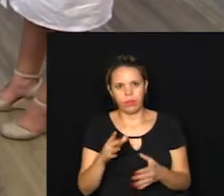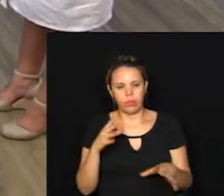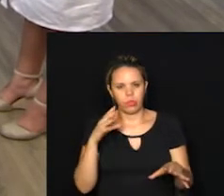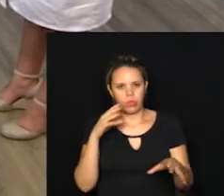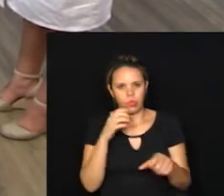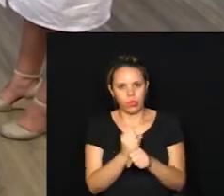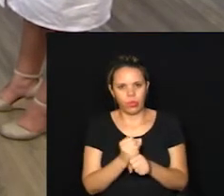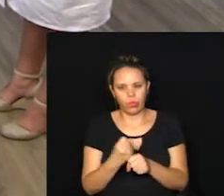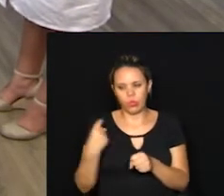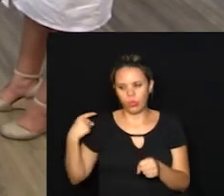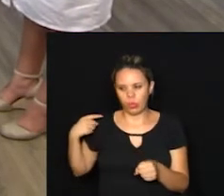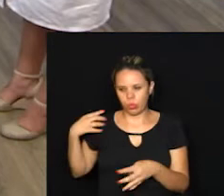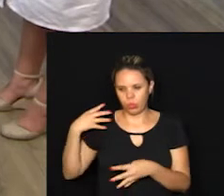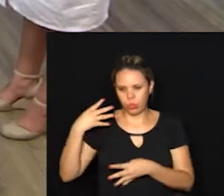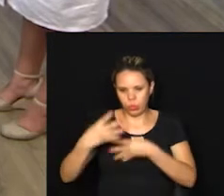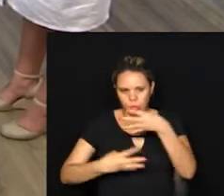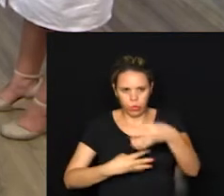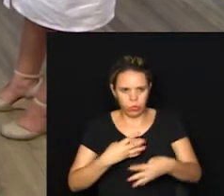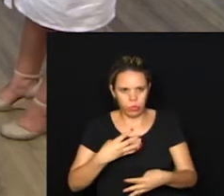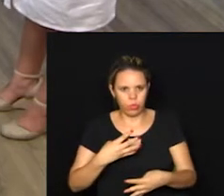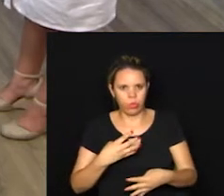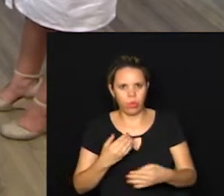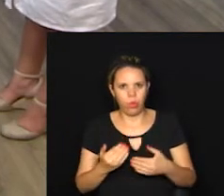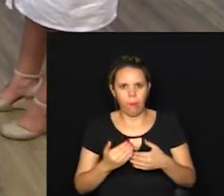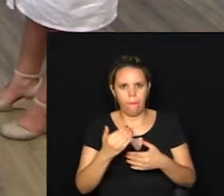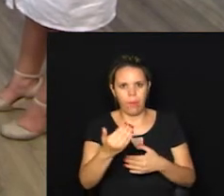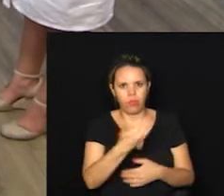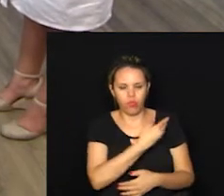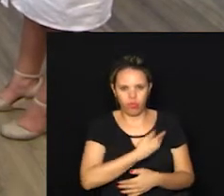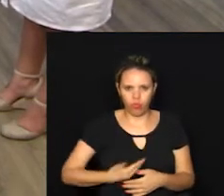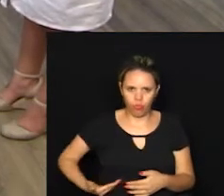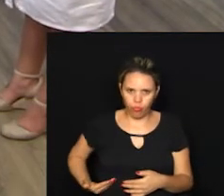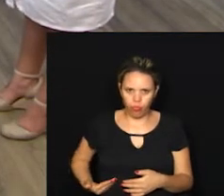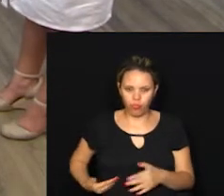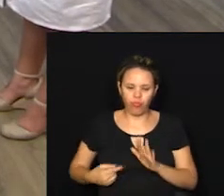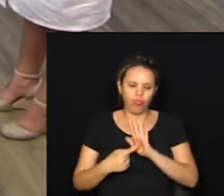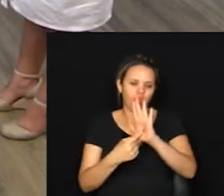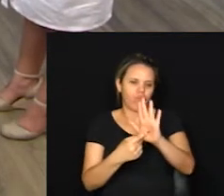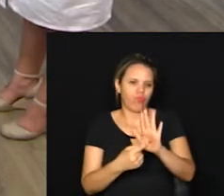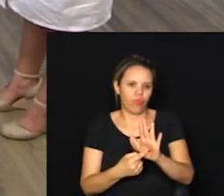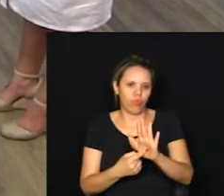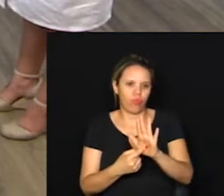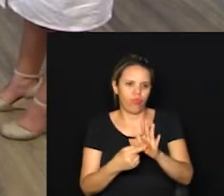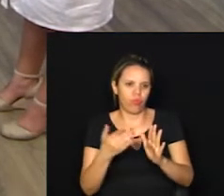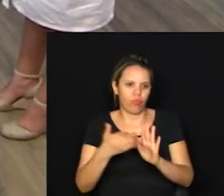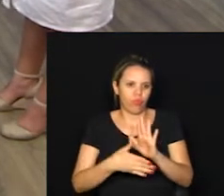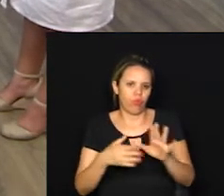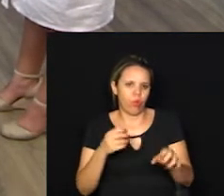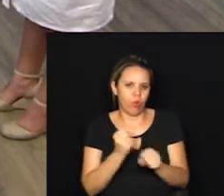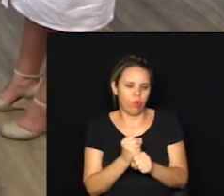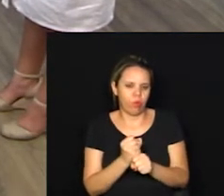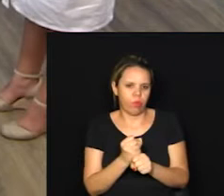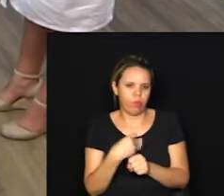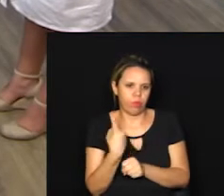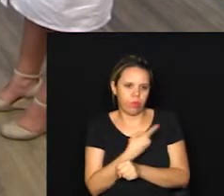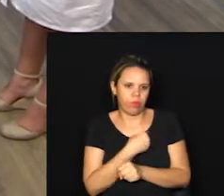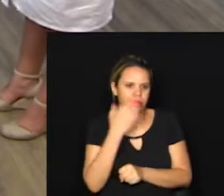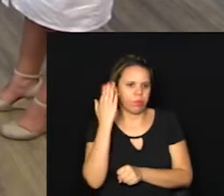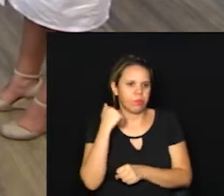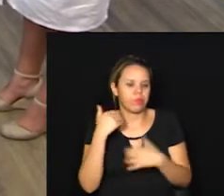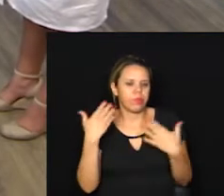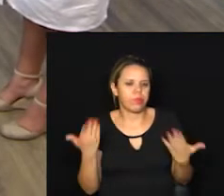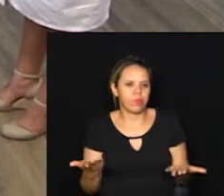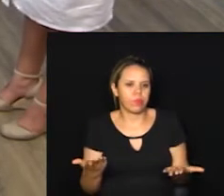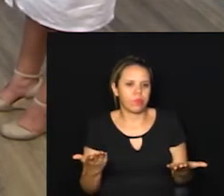do último quadrimestre, ou seja, o próximo governo é que vai apresentar, então, essa prestação de contas para a gente saber aí qual